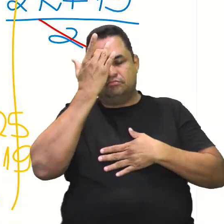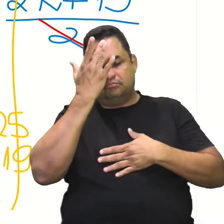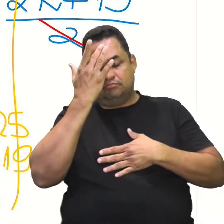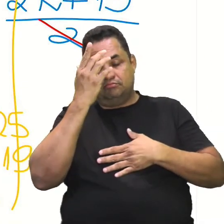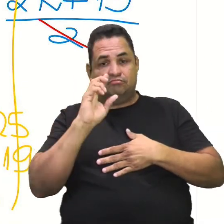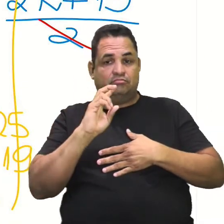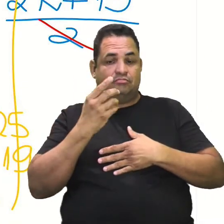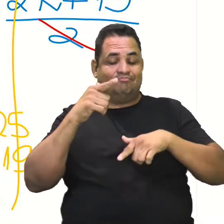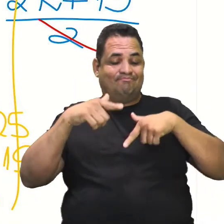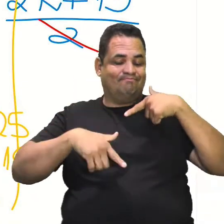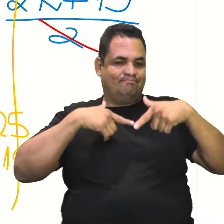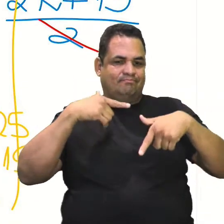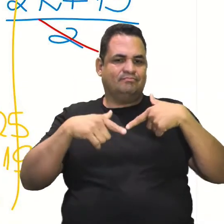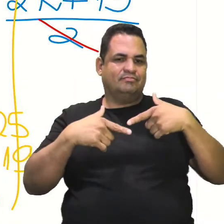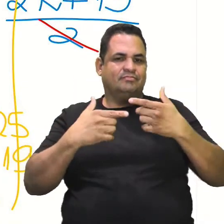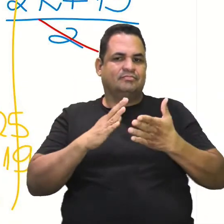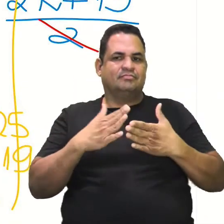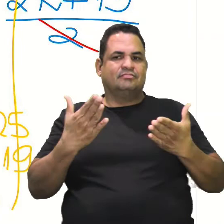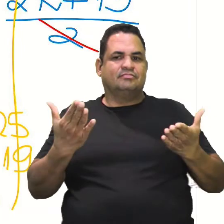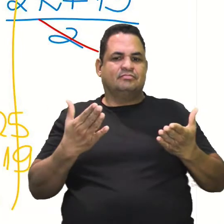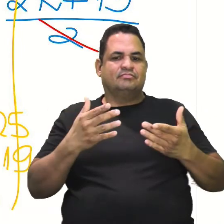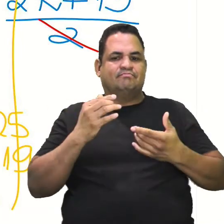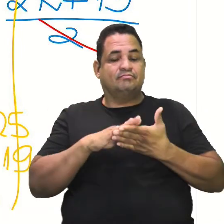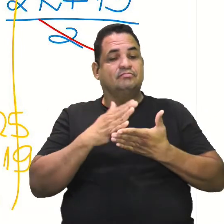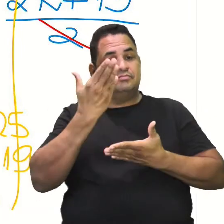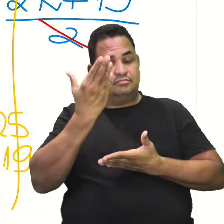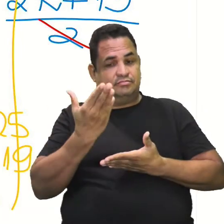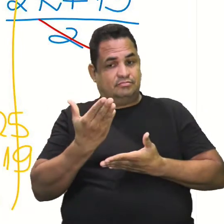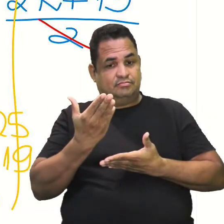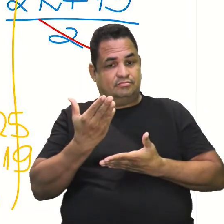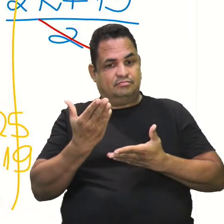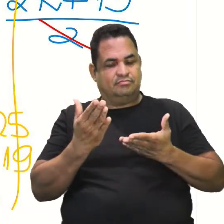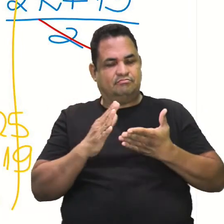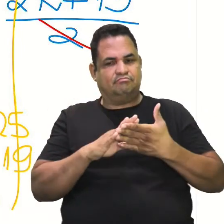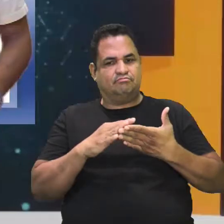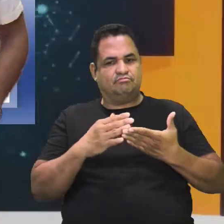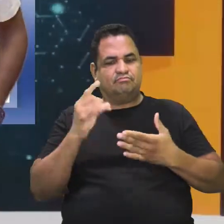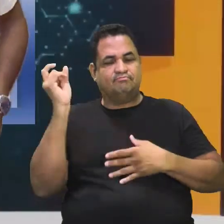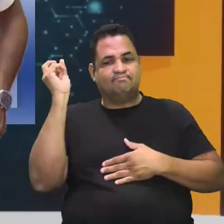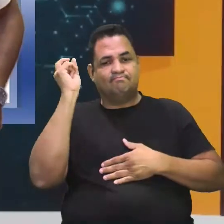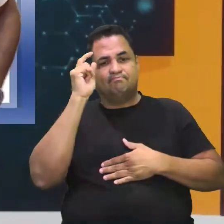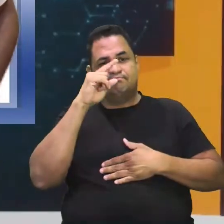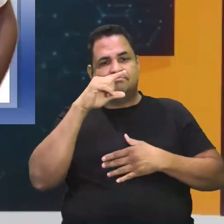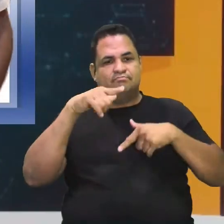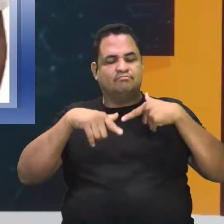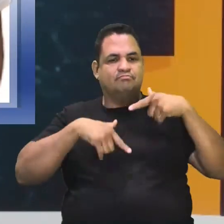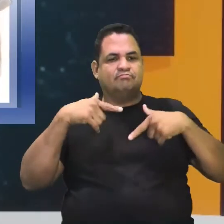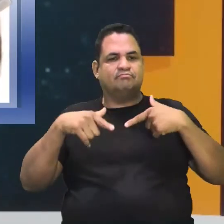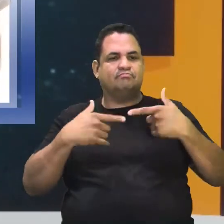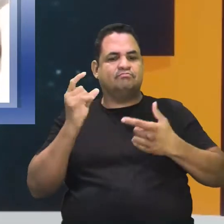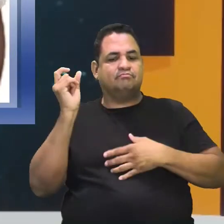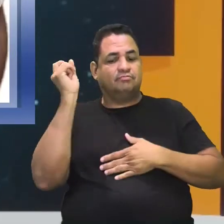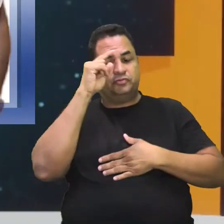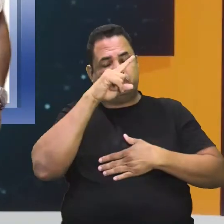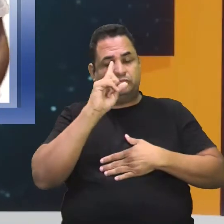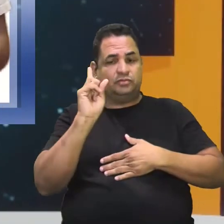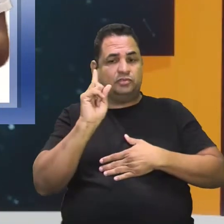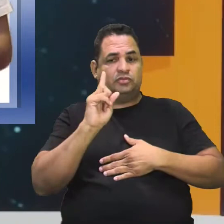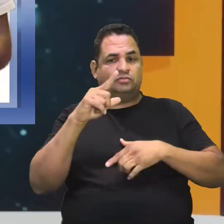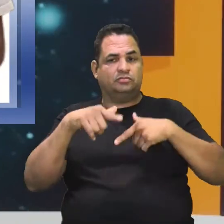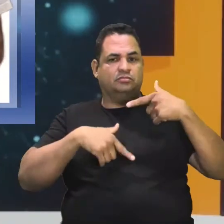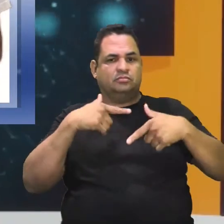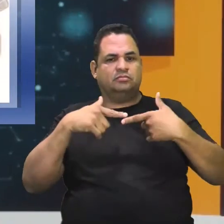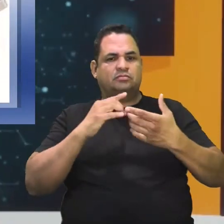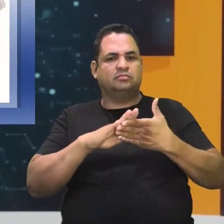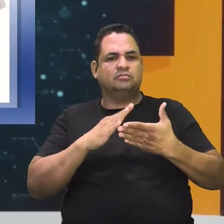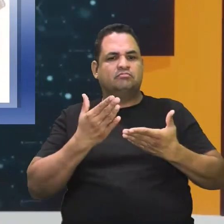fácil ou trabalhoso, é essa pegada aí, né? Às vezes, não, difícil ou trabalhoso, não é difícil, né? Vocês